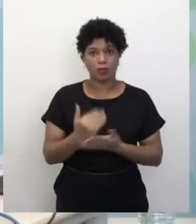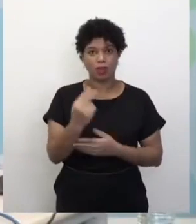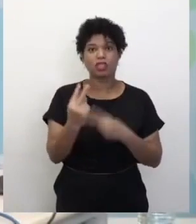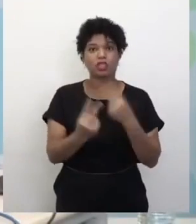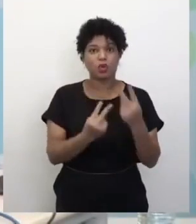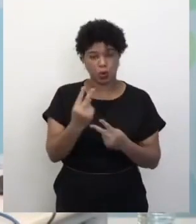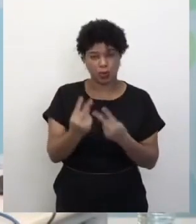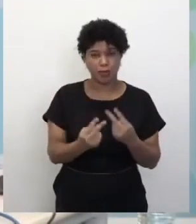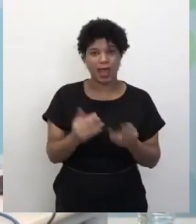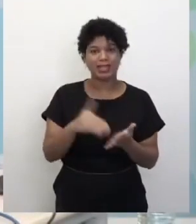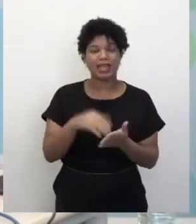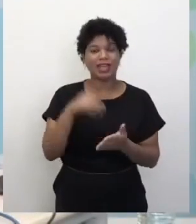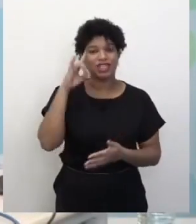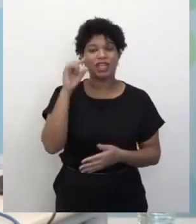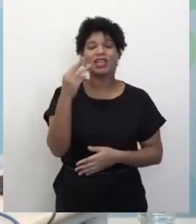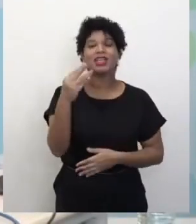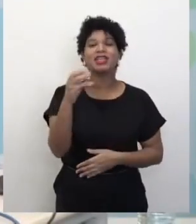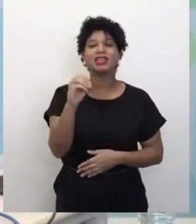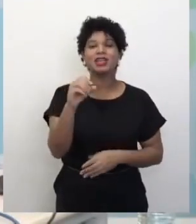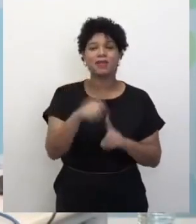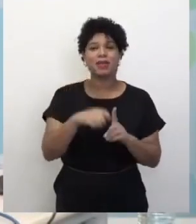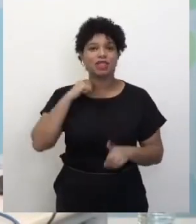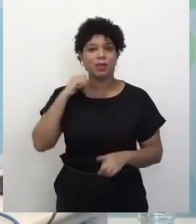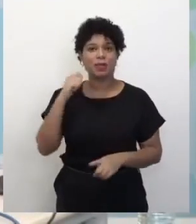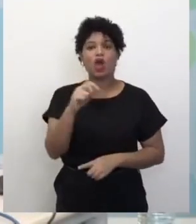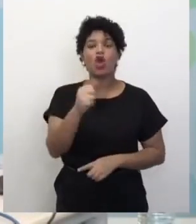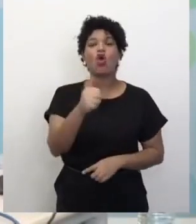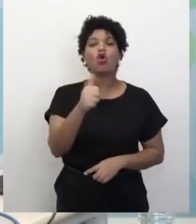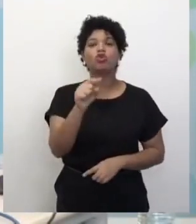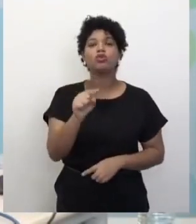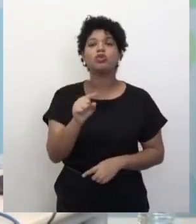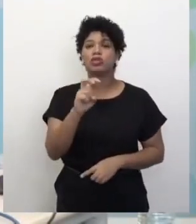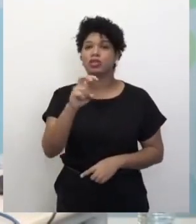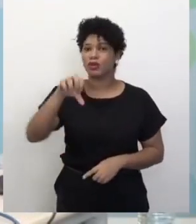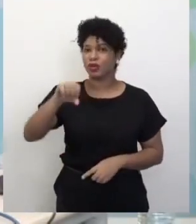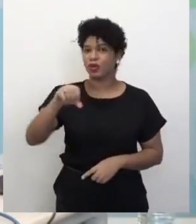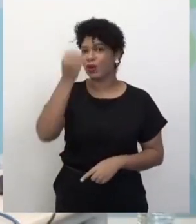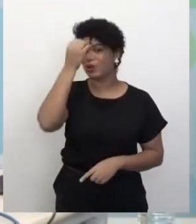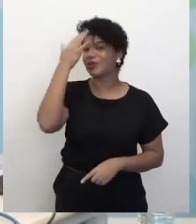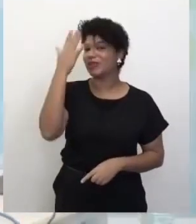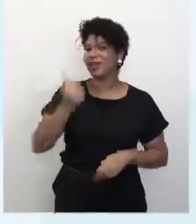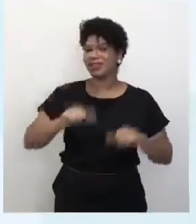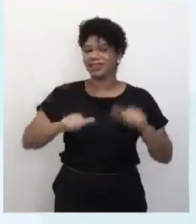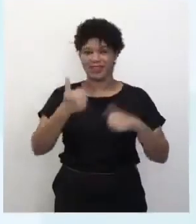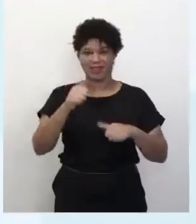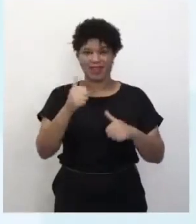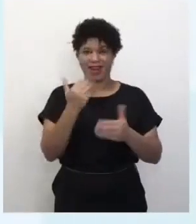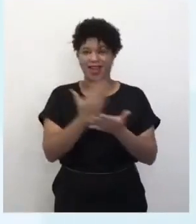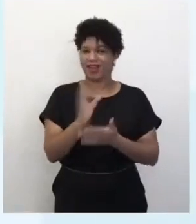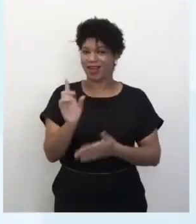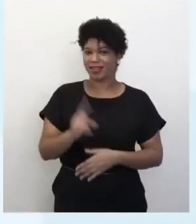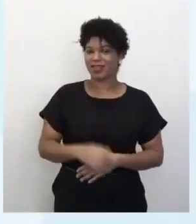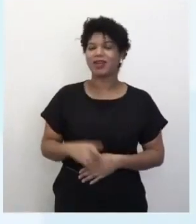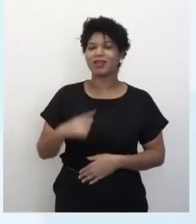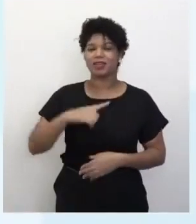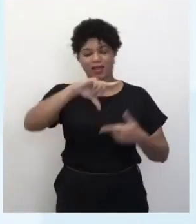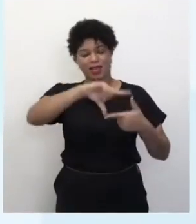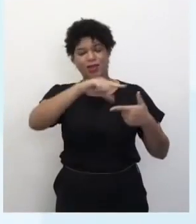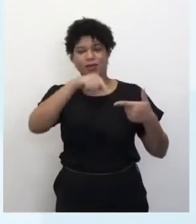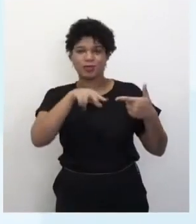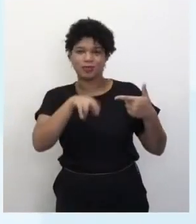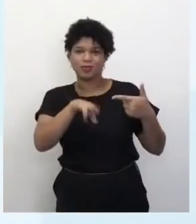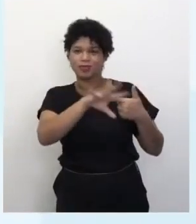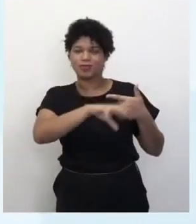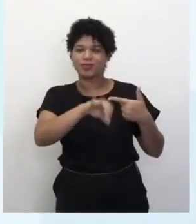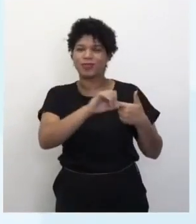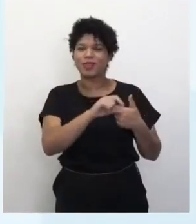atividade, que é até o dia 30 de abril, às 11h59. E também não esqueça de avaliar a nossa aula. Então, vai aparecer aí para vocês o QR Code e o link. Entrem lá, mandem